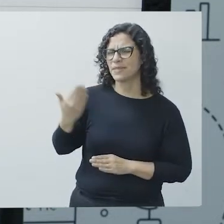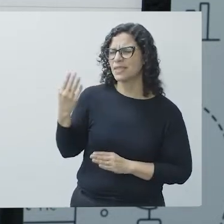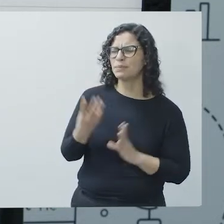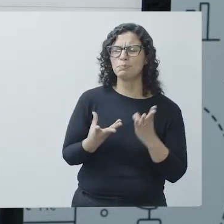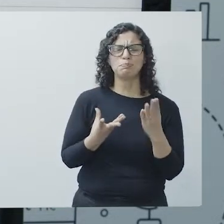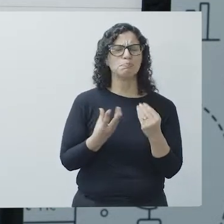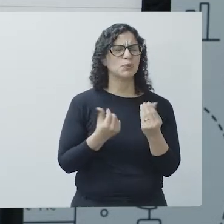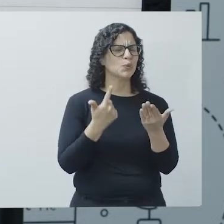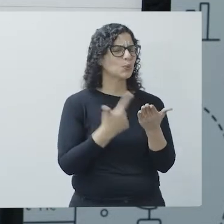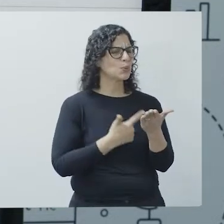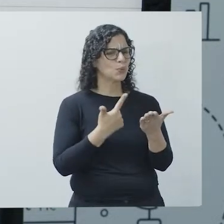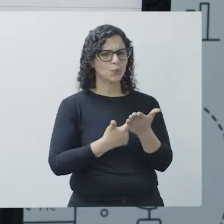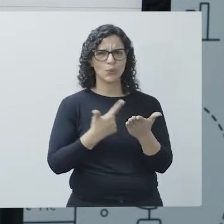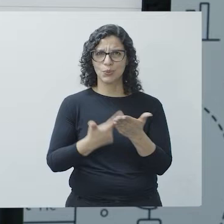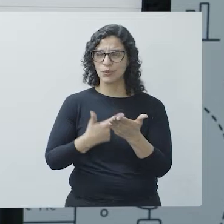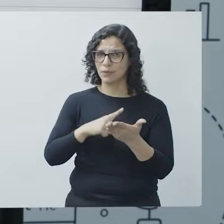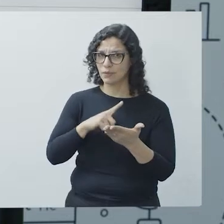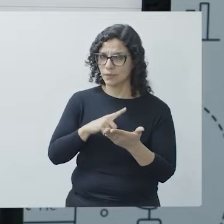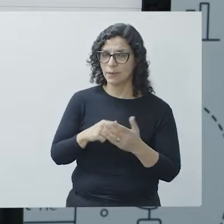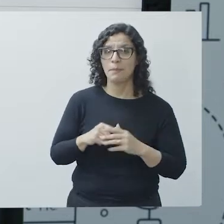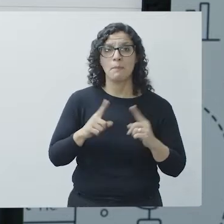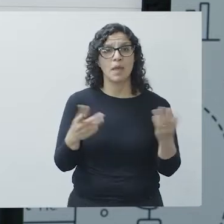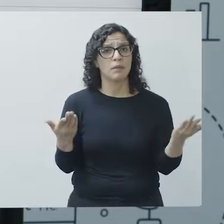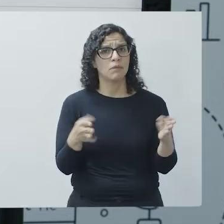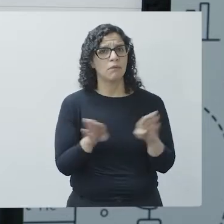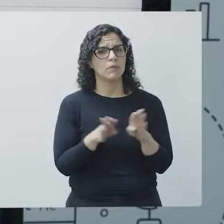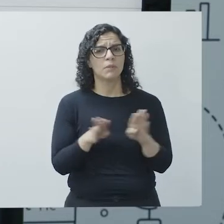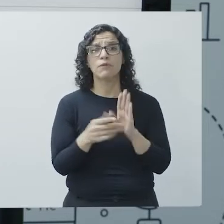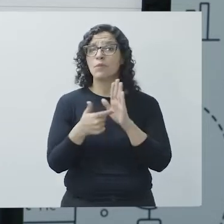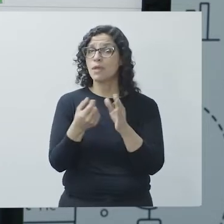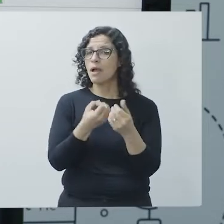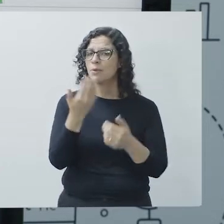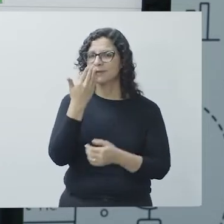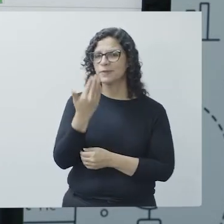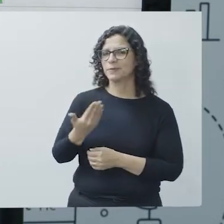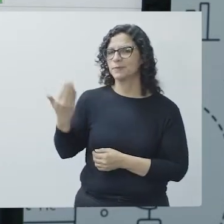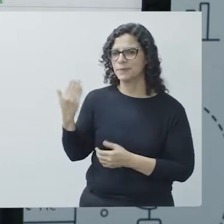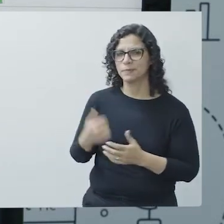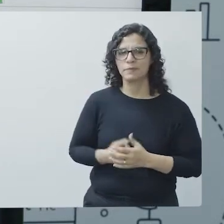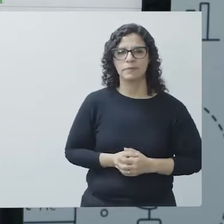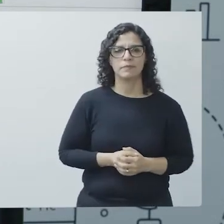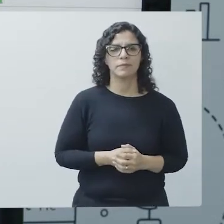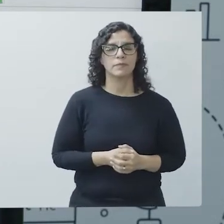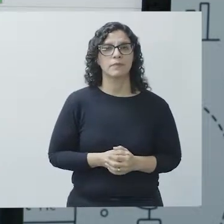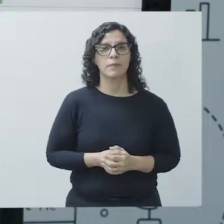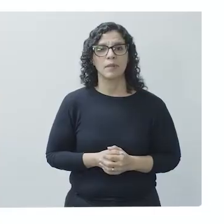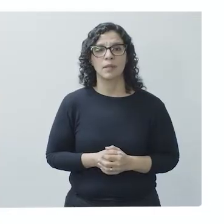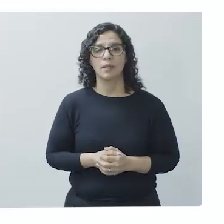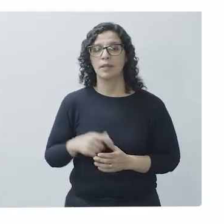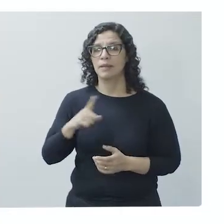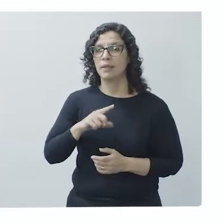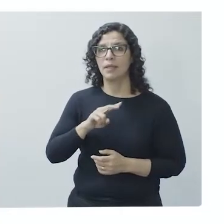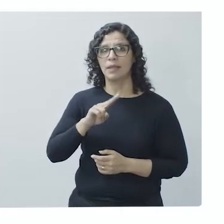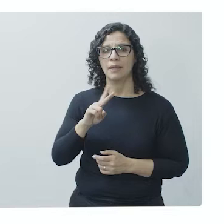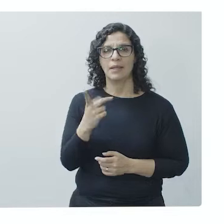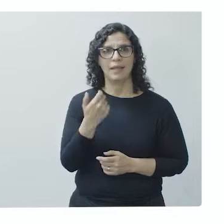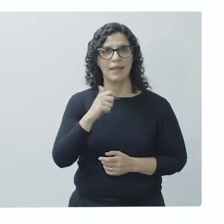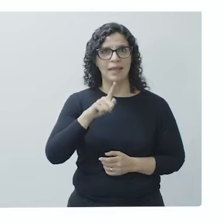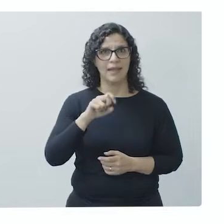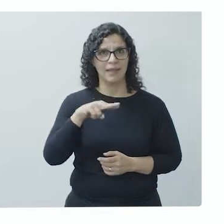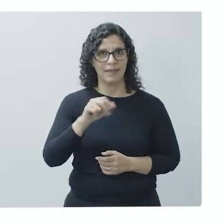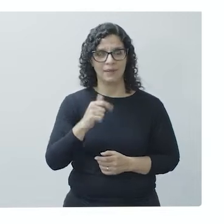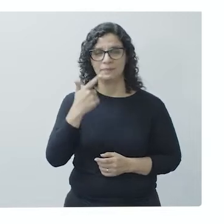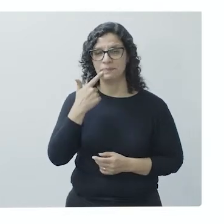inúmeras obras que o Machado de Assis possui. Mas eu trouxe algumas para vocês olharem. Olha só, uma obra chamada